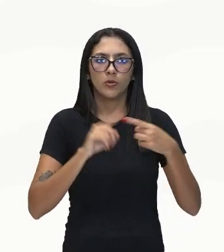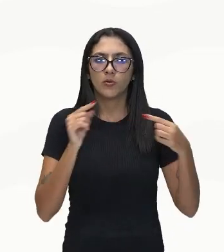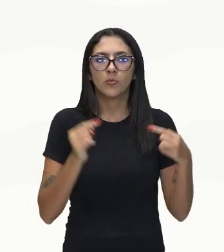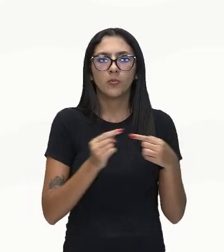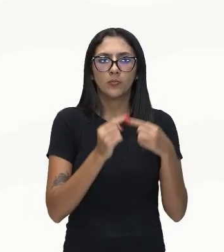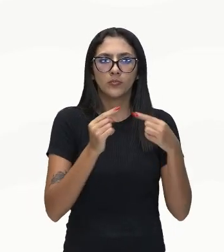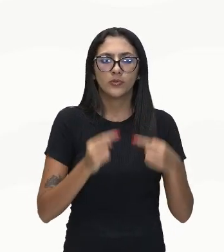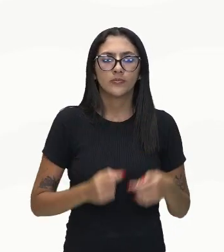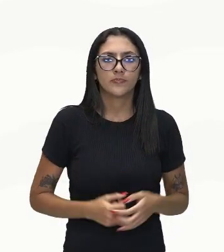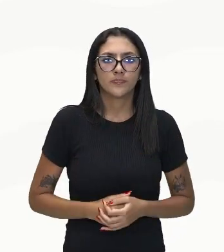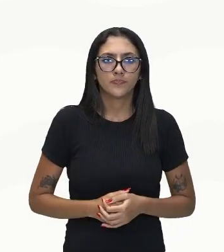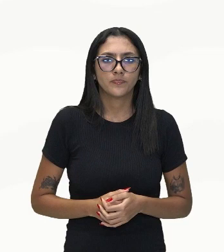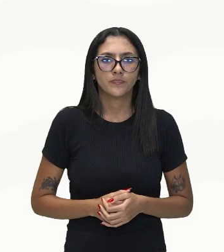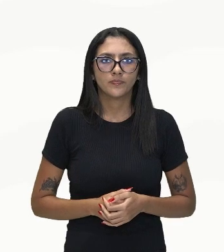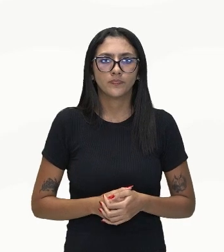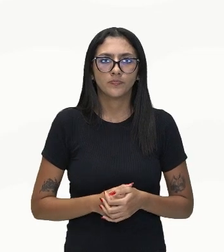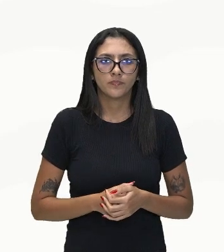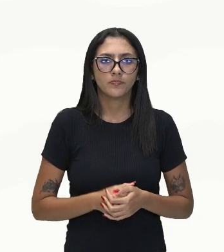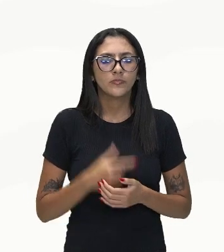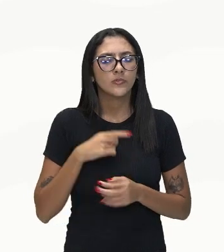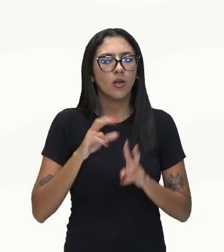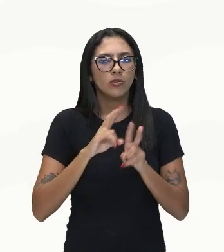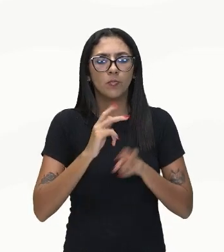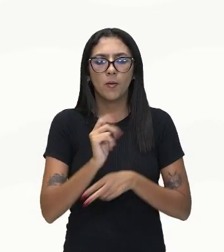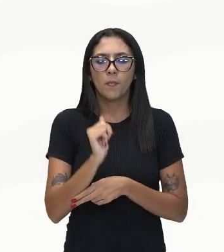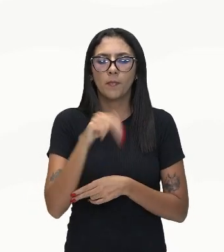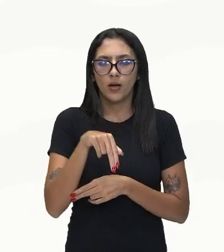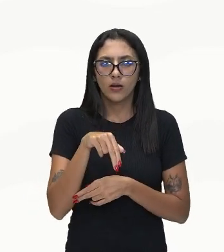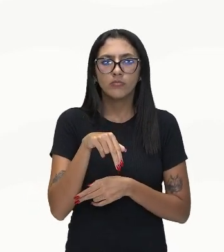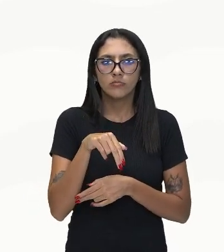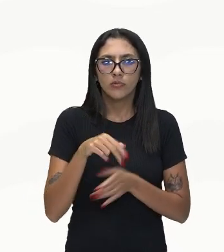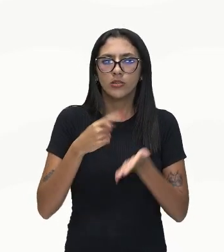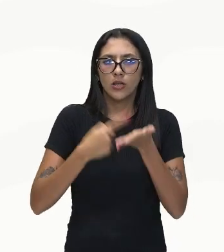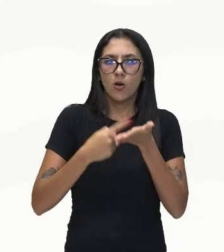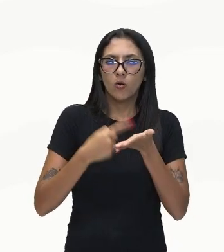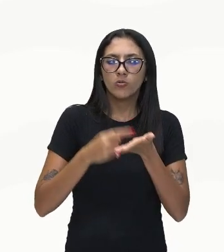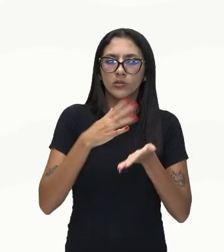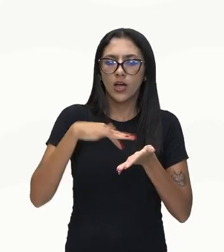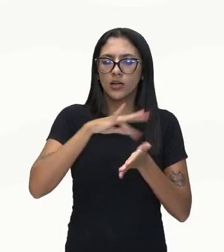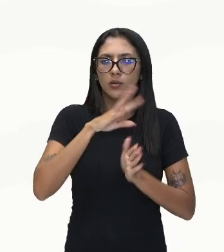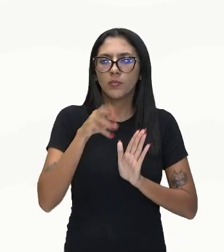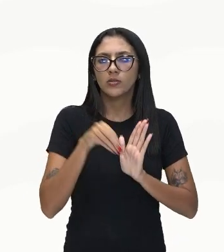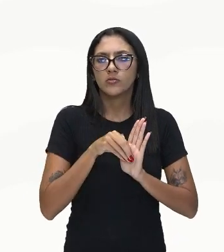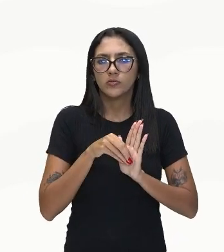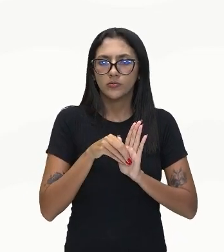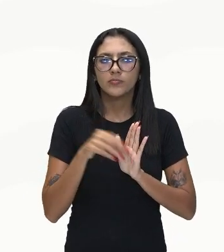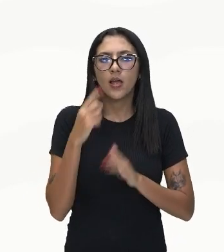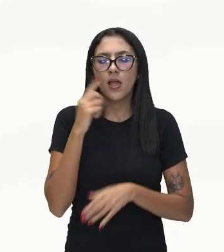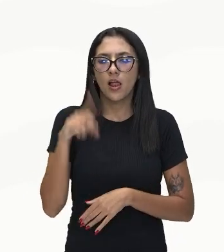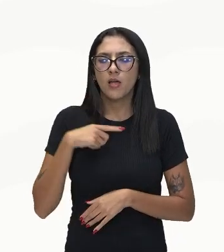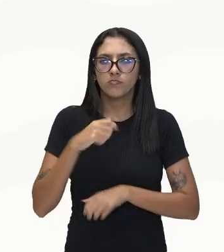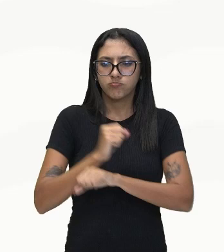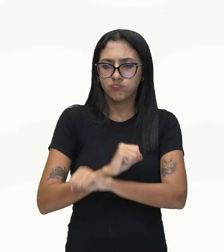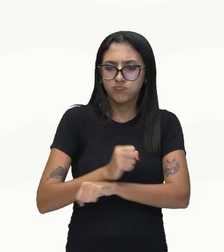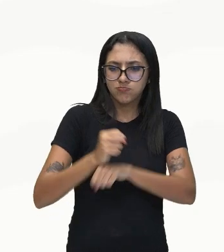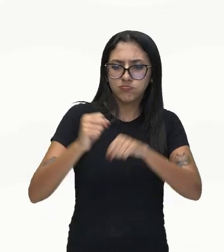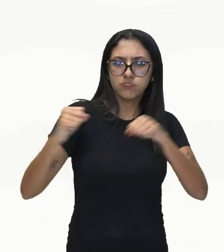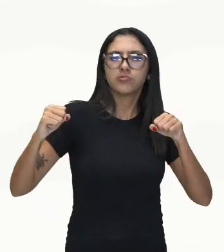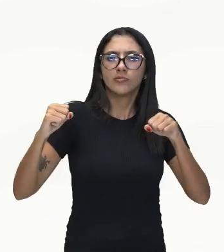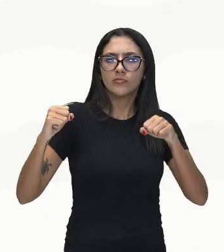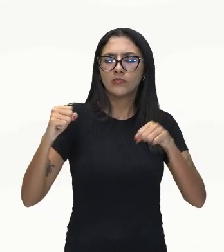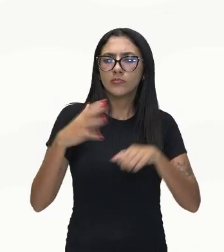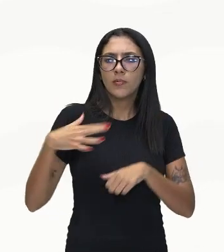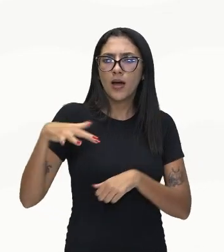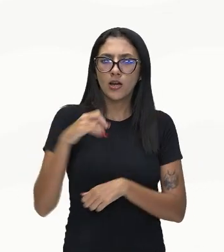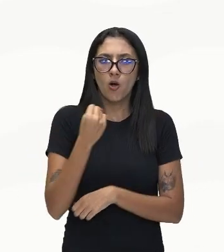que, quando a gente fala de Pan-Amazônia, que adota o critério geopolítico, é uma área um pouco mais ampla, olha, 8,4 milhões de quilômetros quadrados.